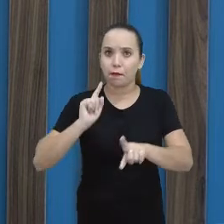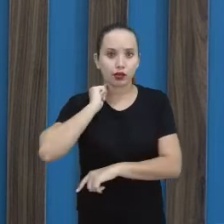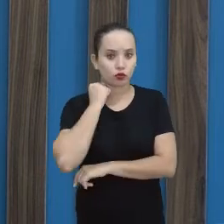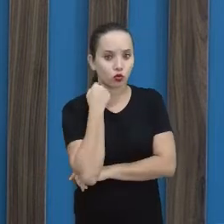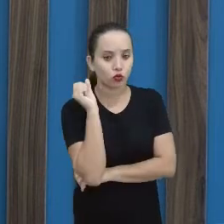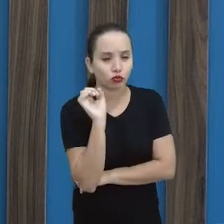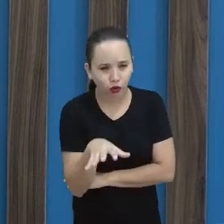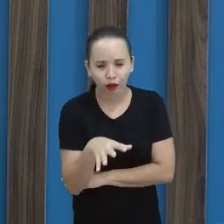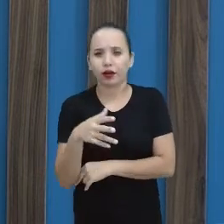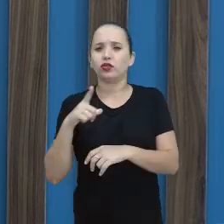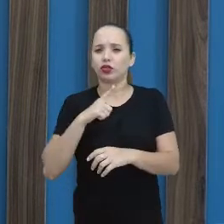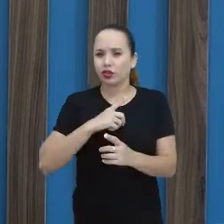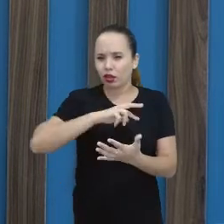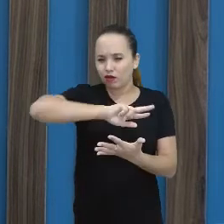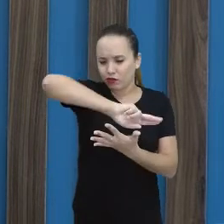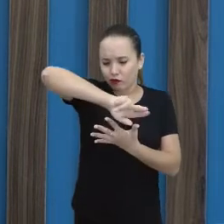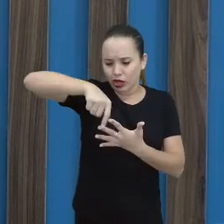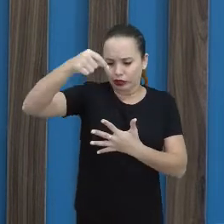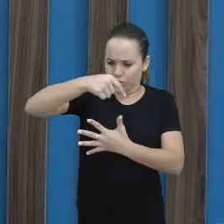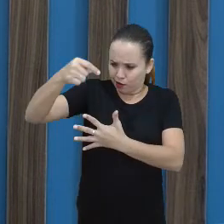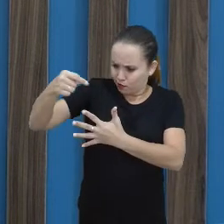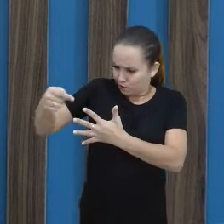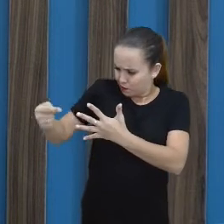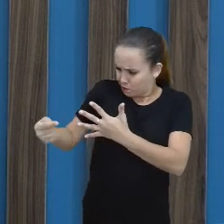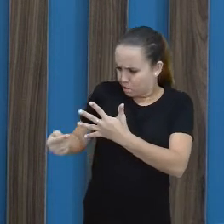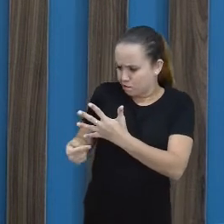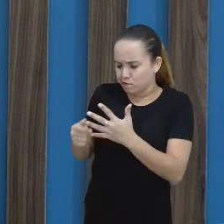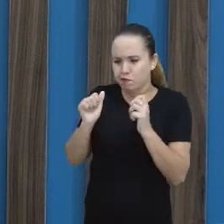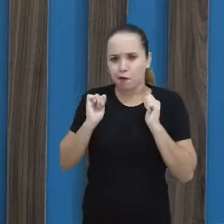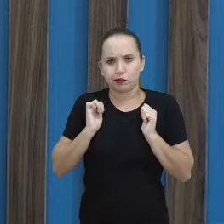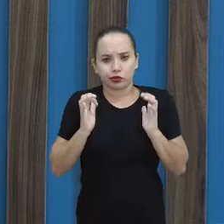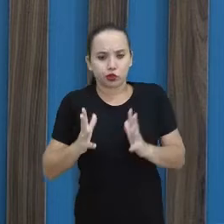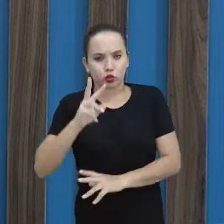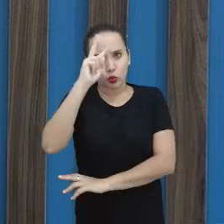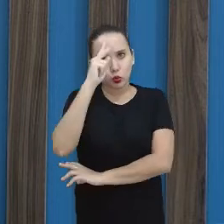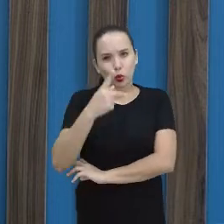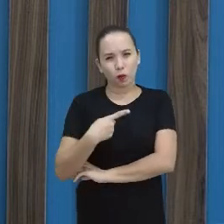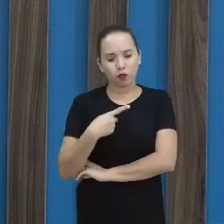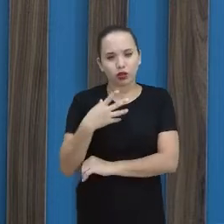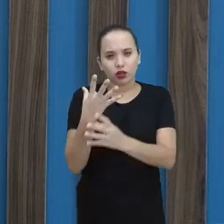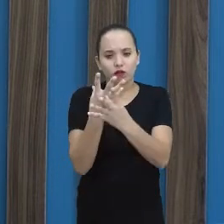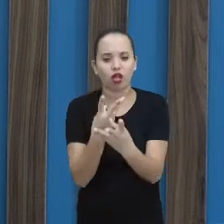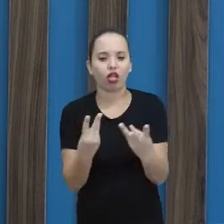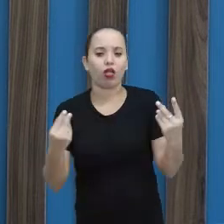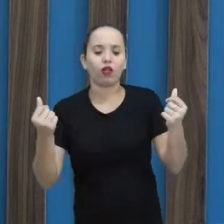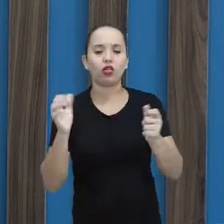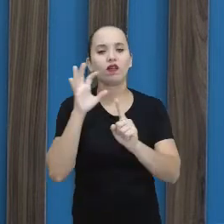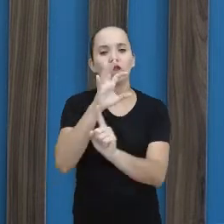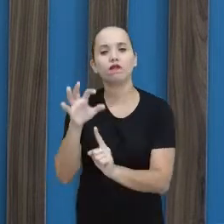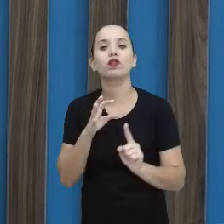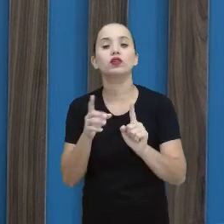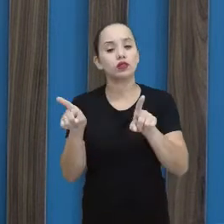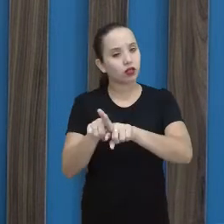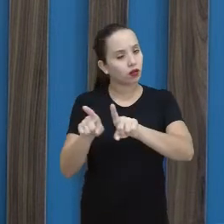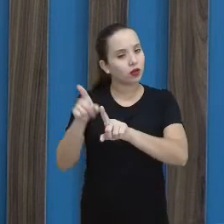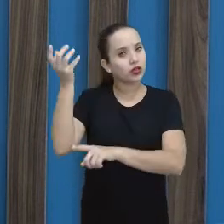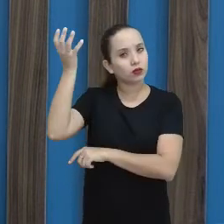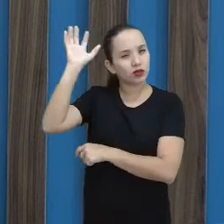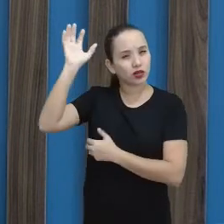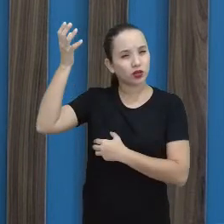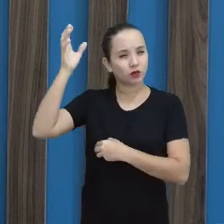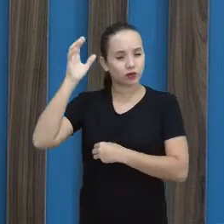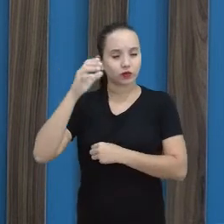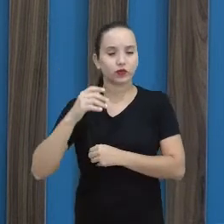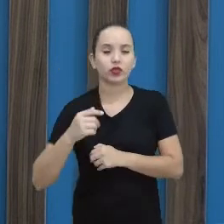vários fatores, várias ações humanas que causam essa escassez de água e interferem na questão climática. Isso. Então,